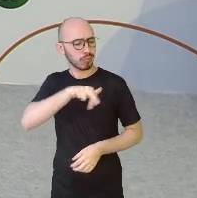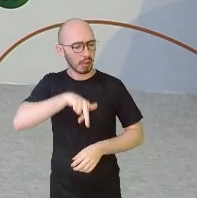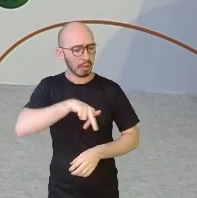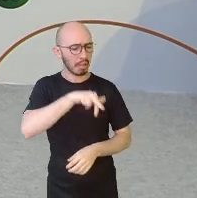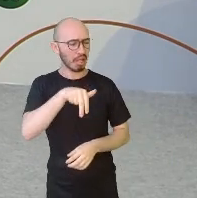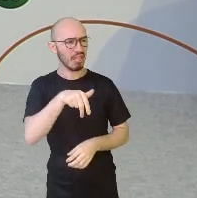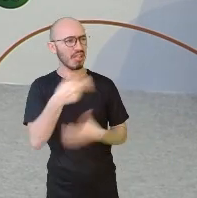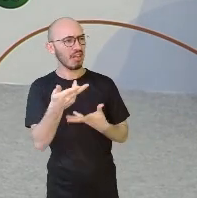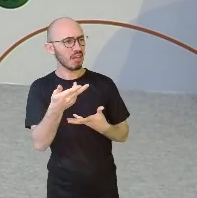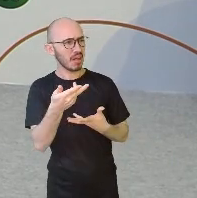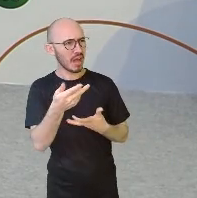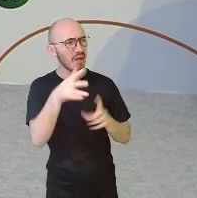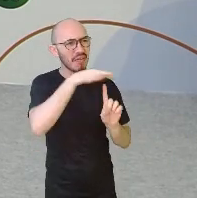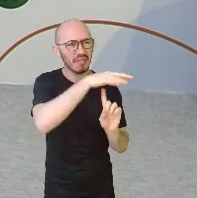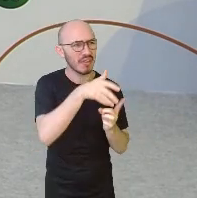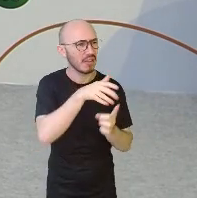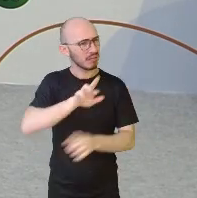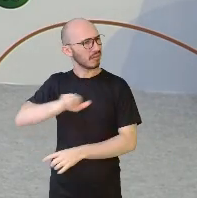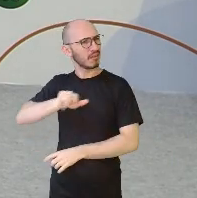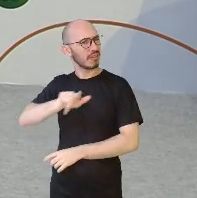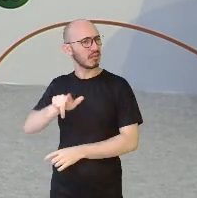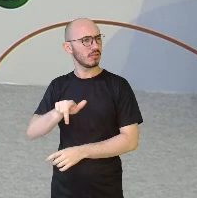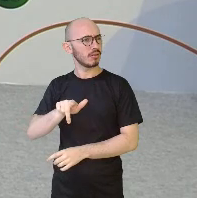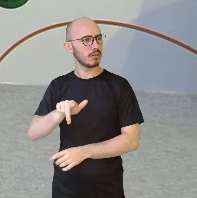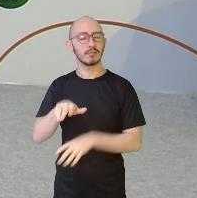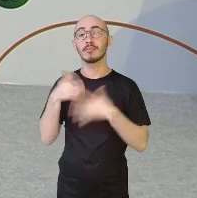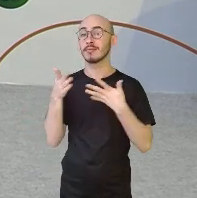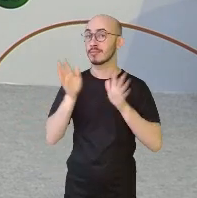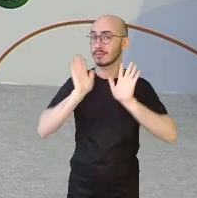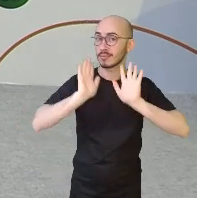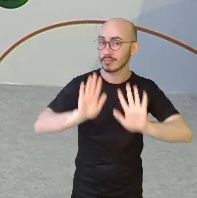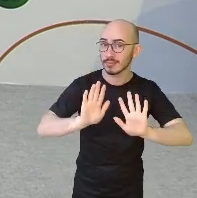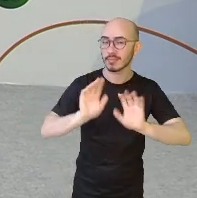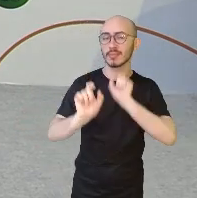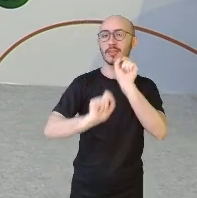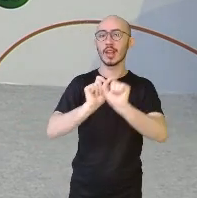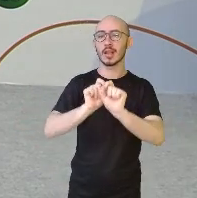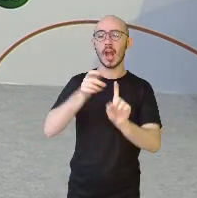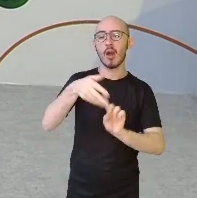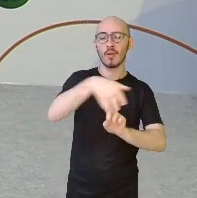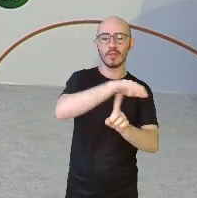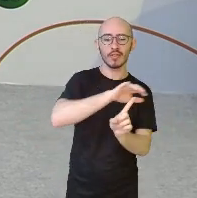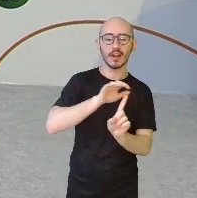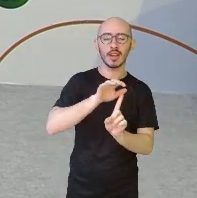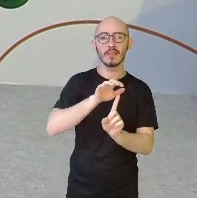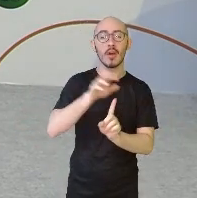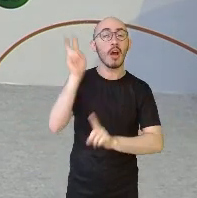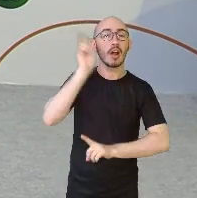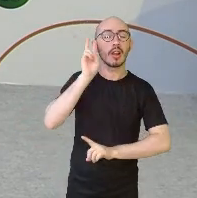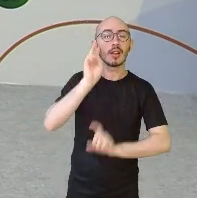Lembra do frevo? Lembra? A orquestra de frevo tocando. O pessoal faz o que com a sombrinha?